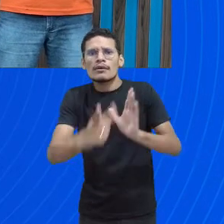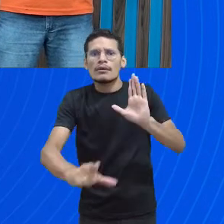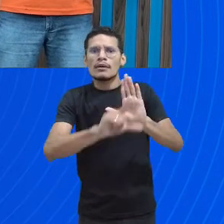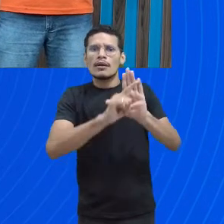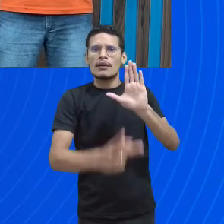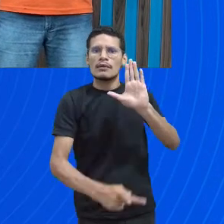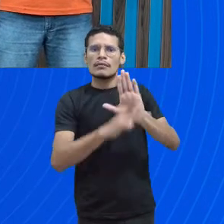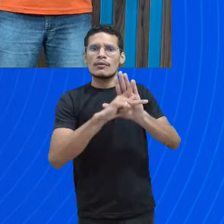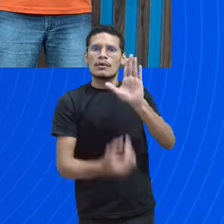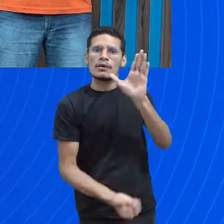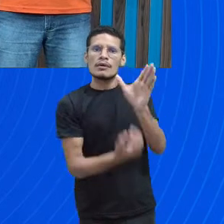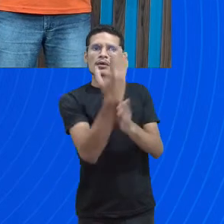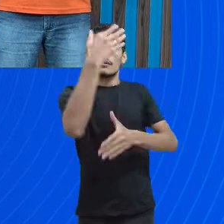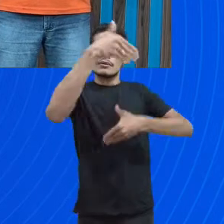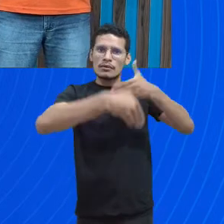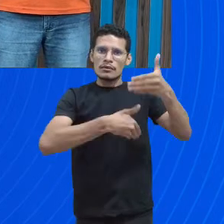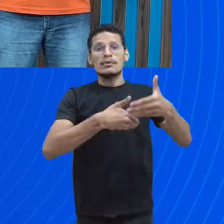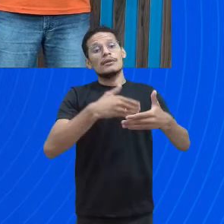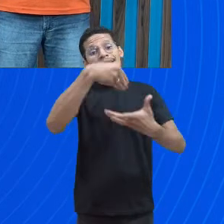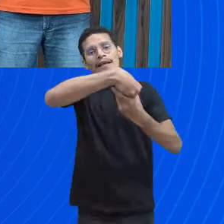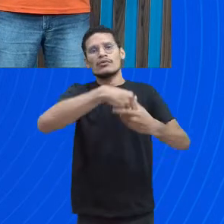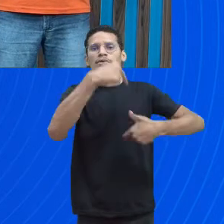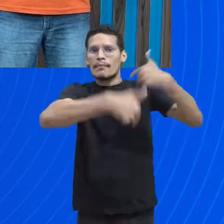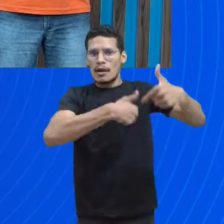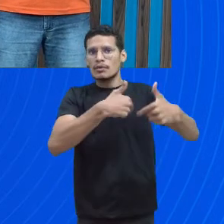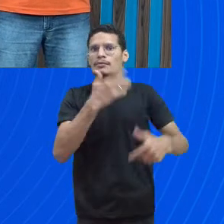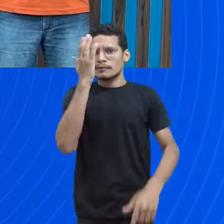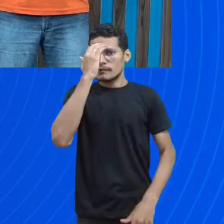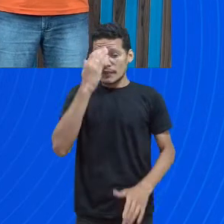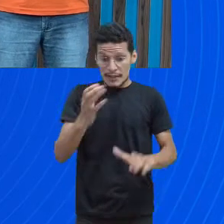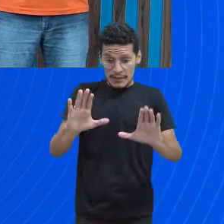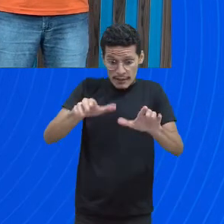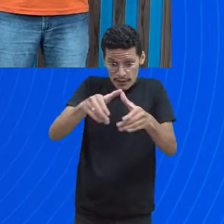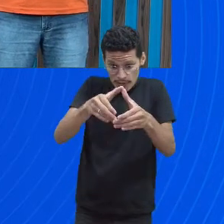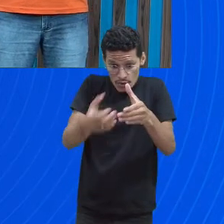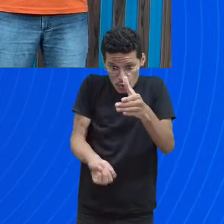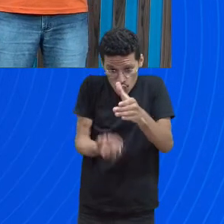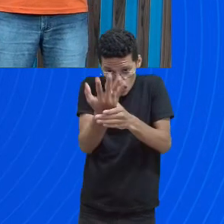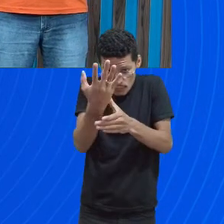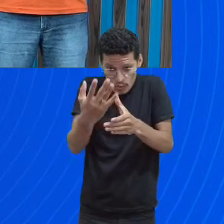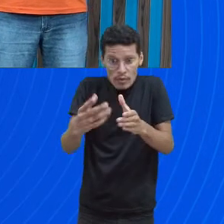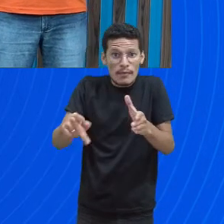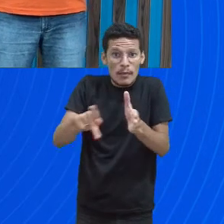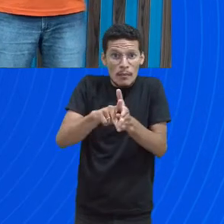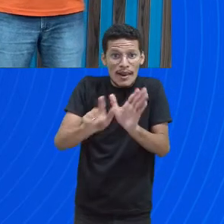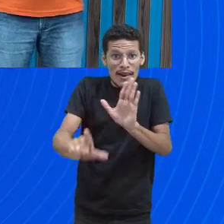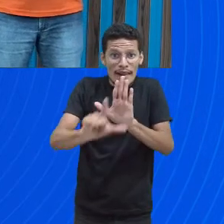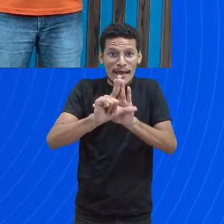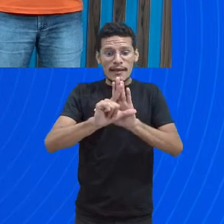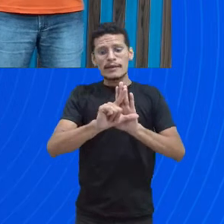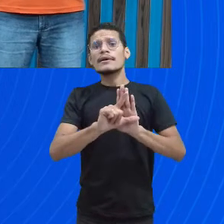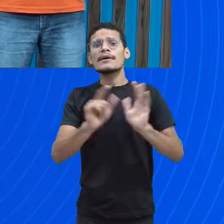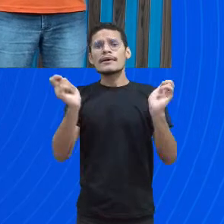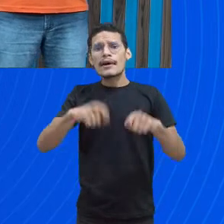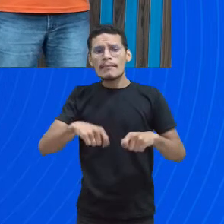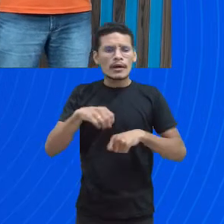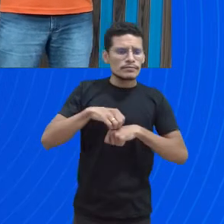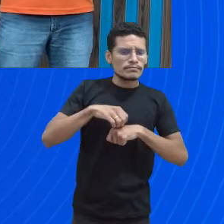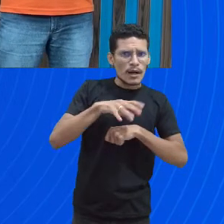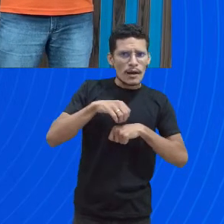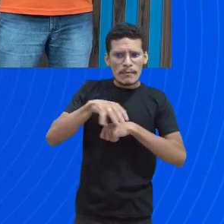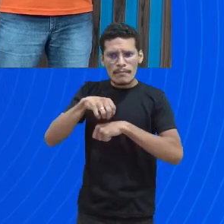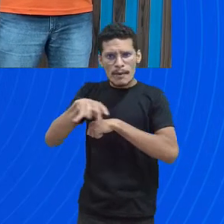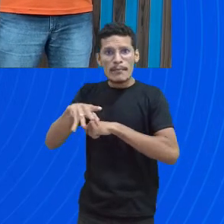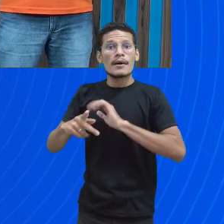Então, ela estabelece, para ser mais claro para vocês, um conjunto de leis que vão mediar as relações